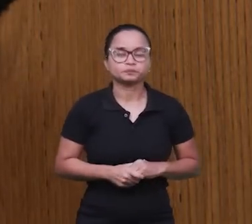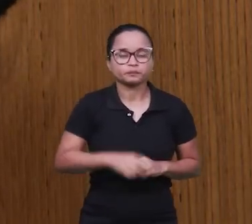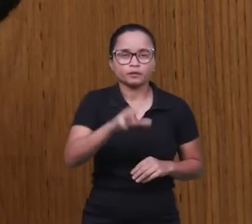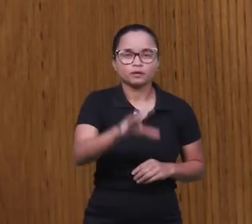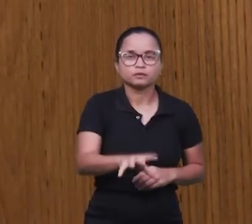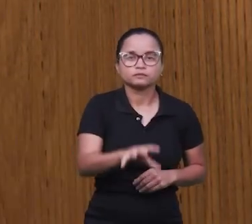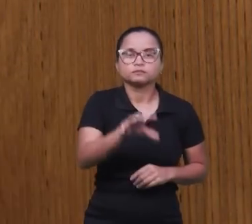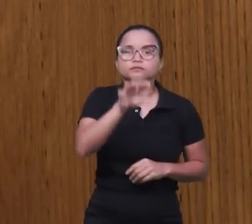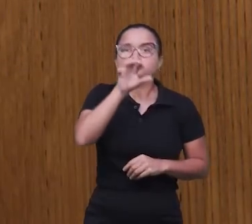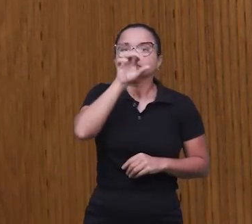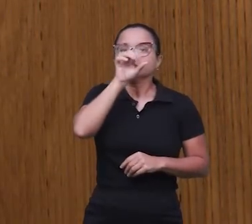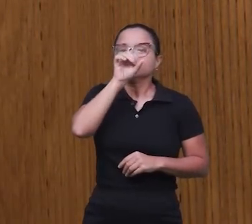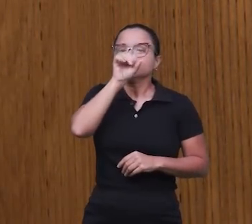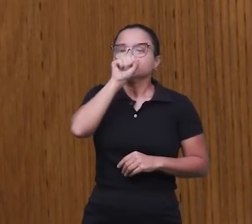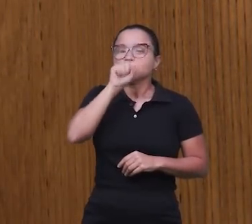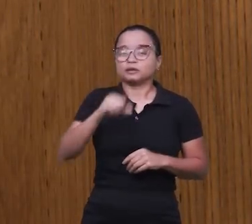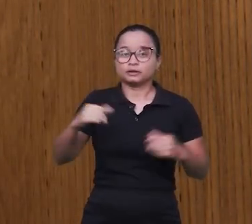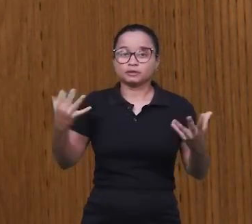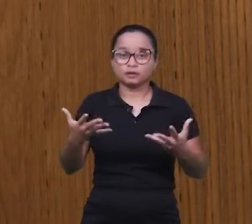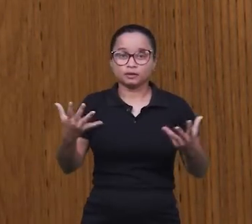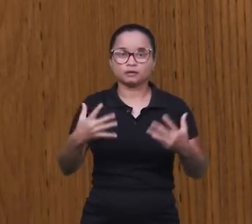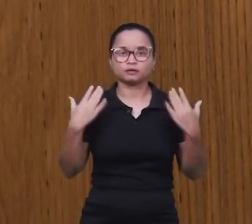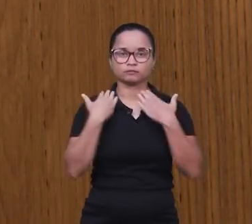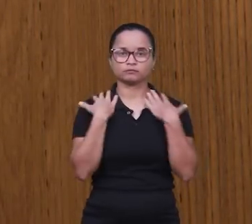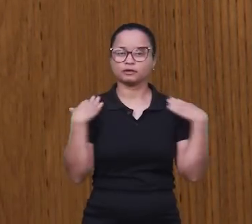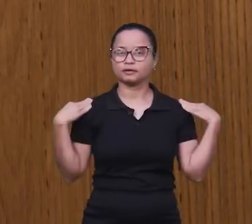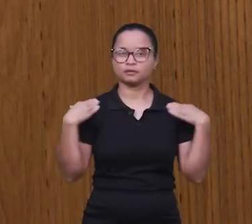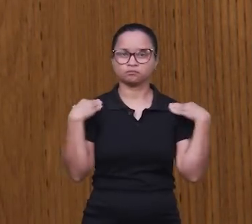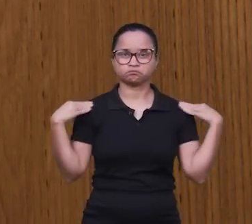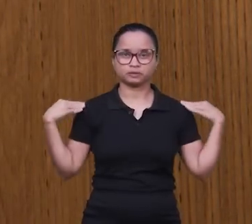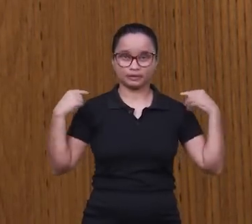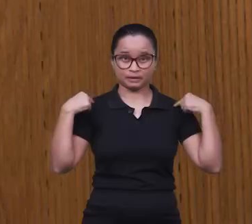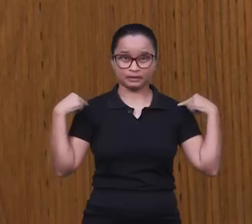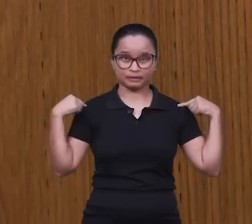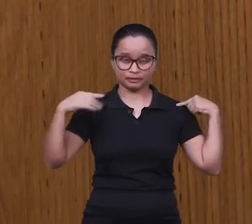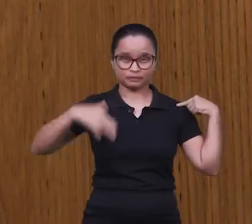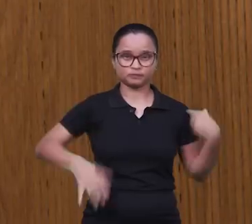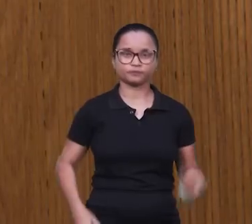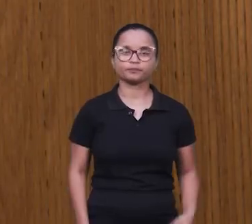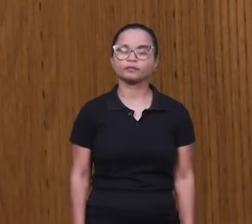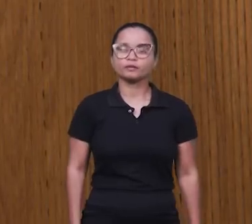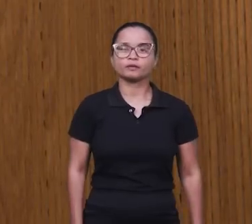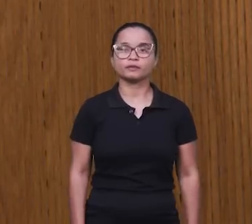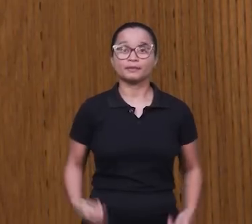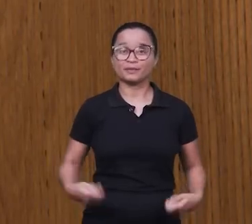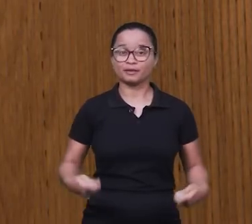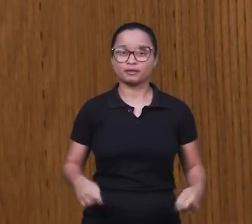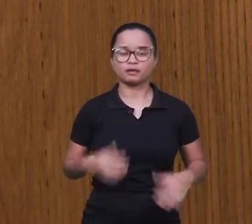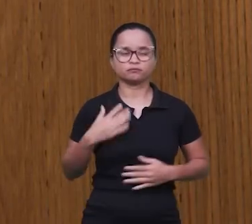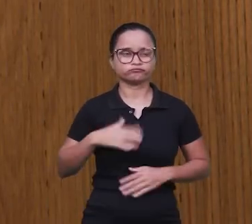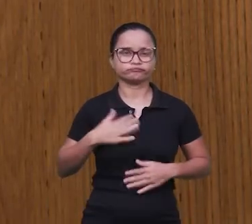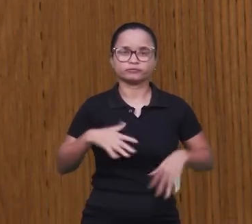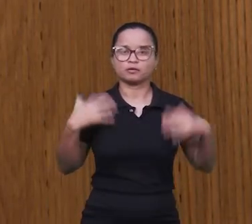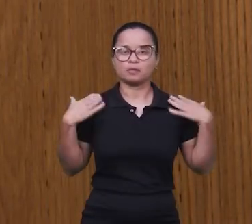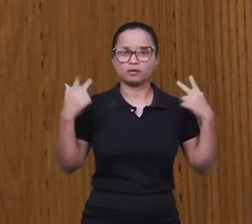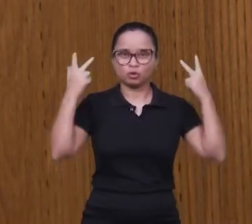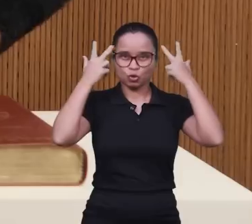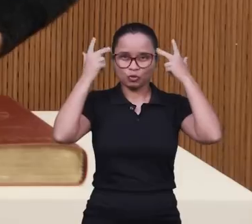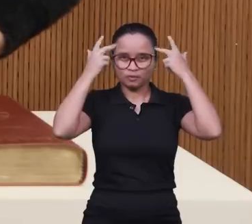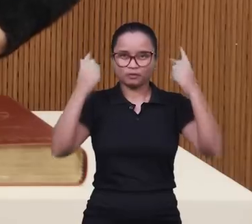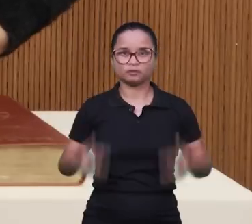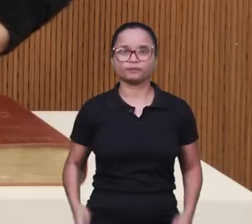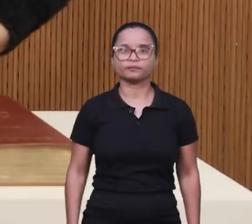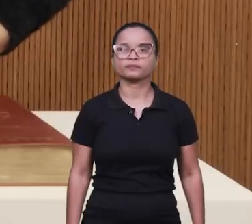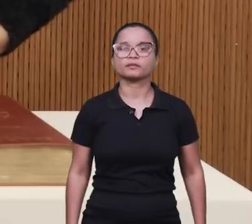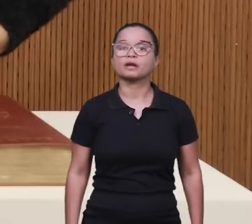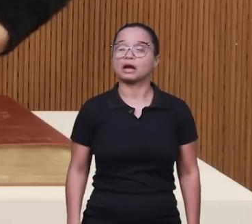pense nessa estrutura. Aqui, ombros, região clavicular, a gente deixa o máximo relaxado possível.